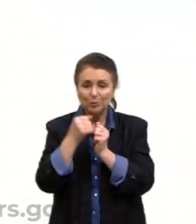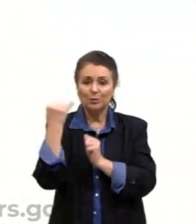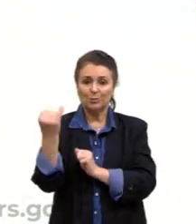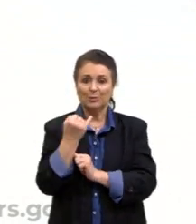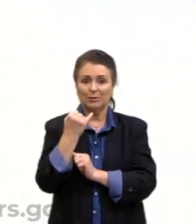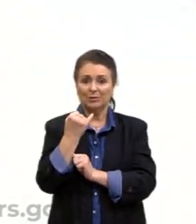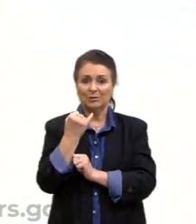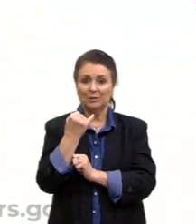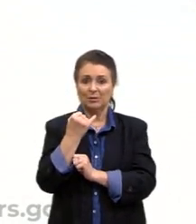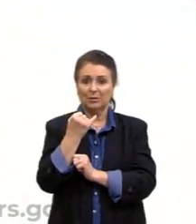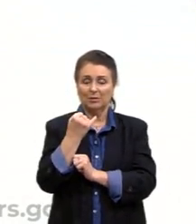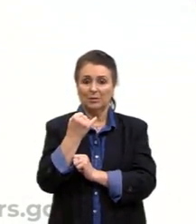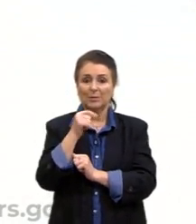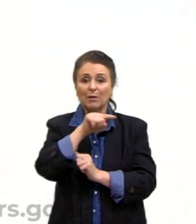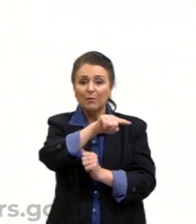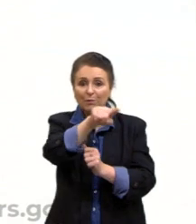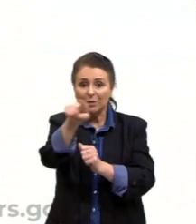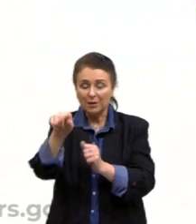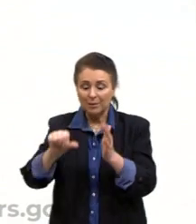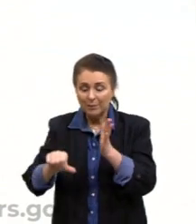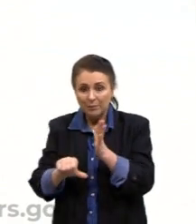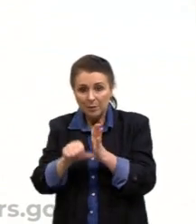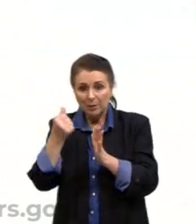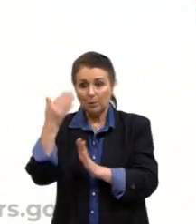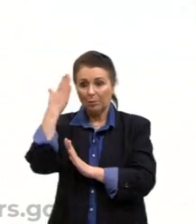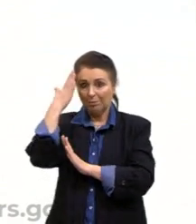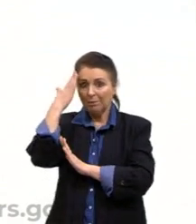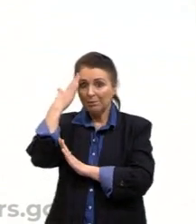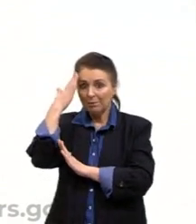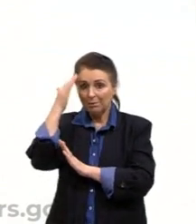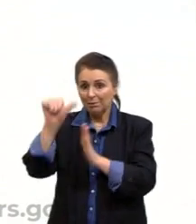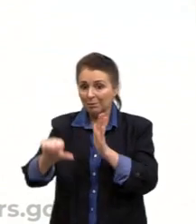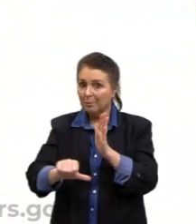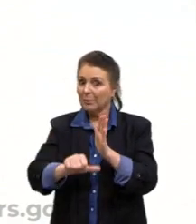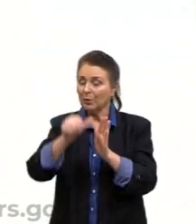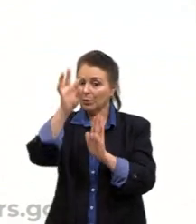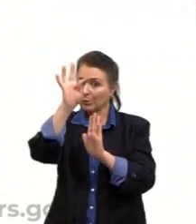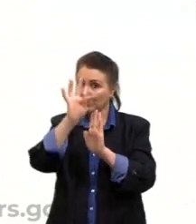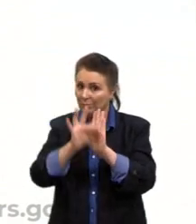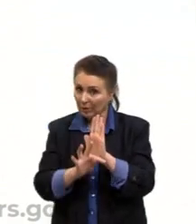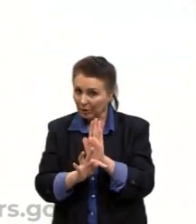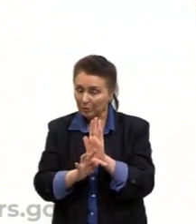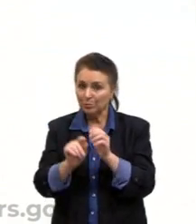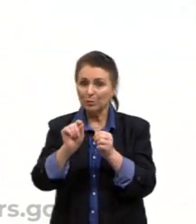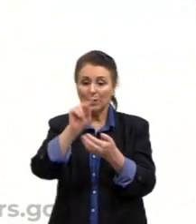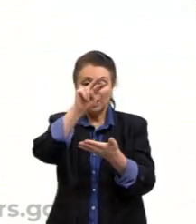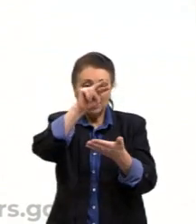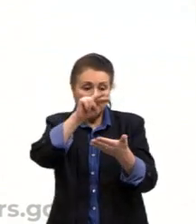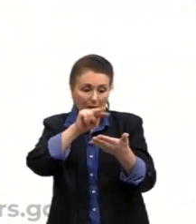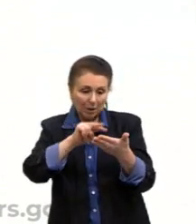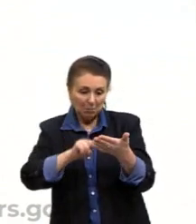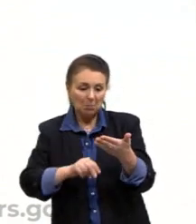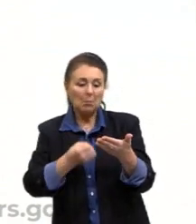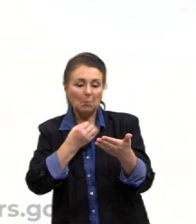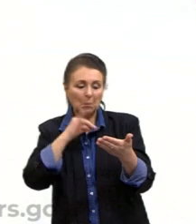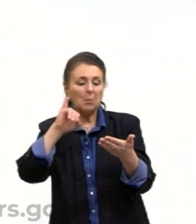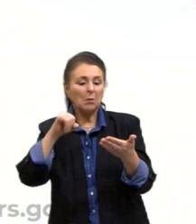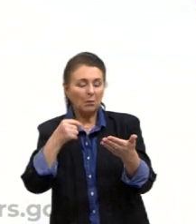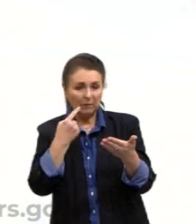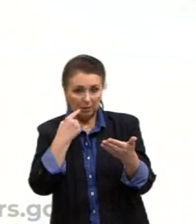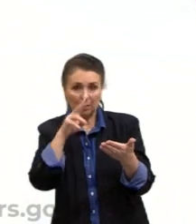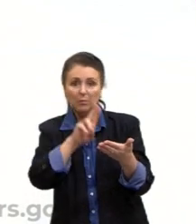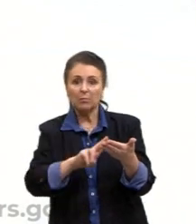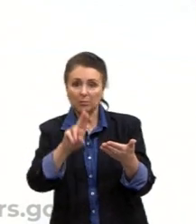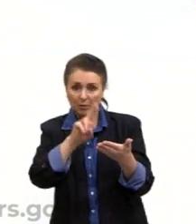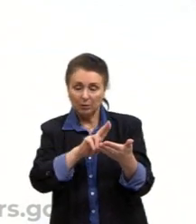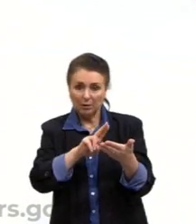para vocês, primeiro, entender melhor os textos, fazer uma leitura proveitosa dos textos de apoio